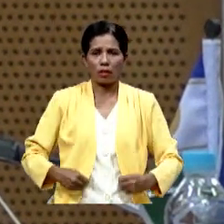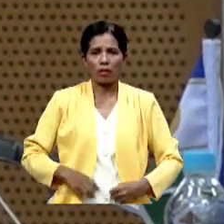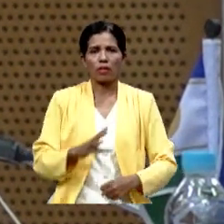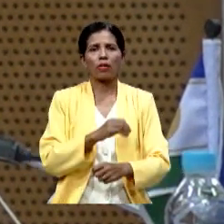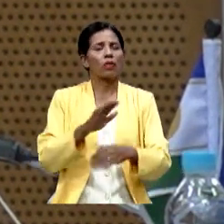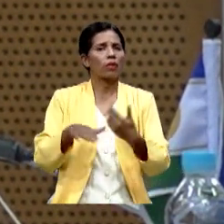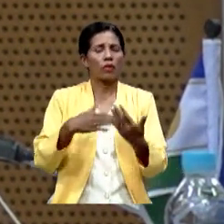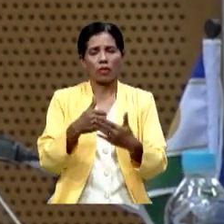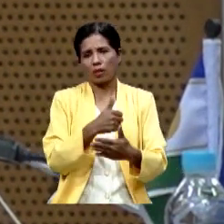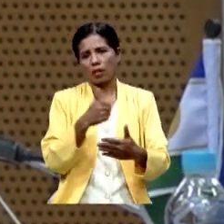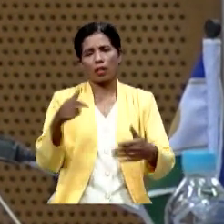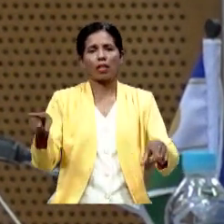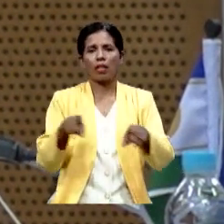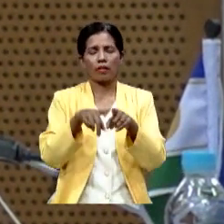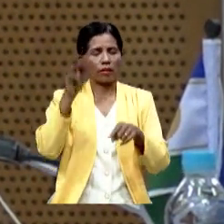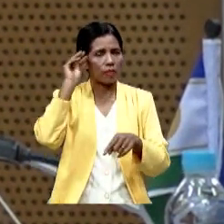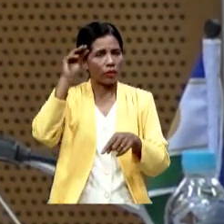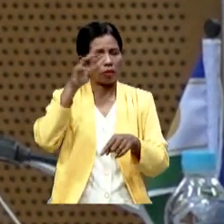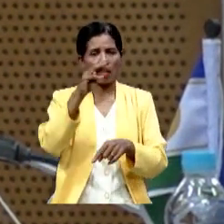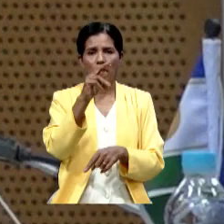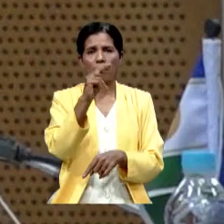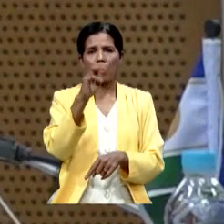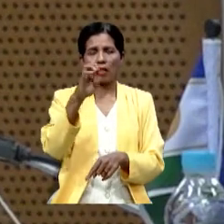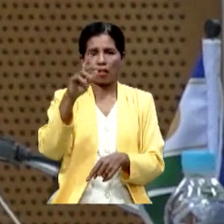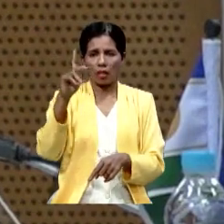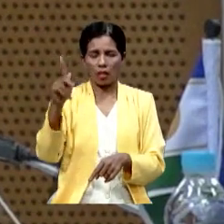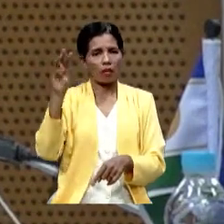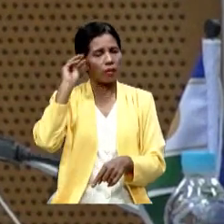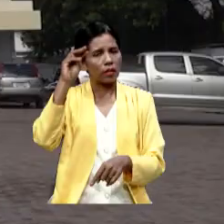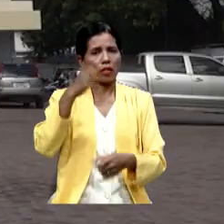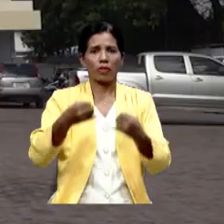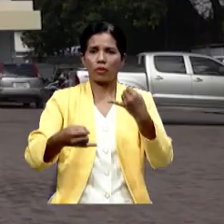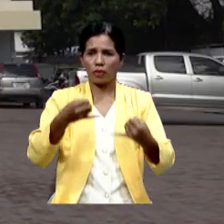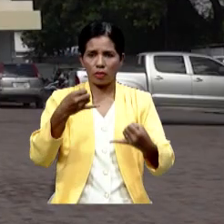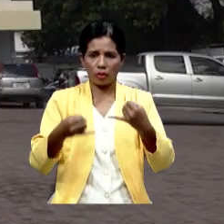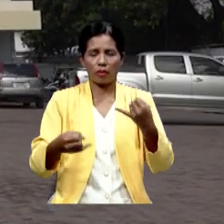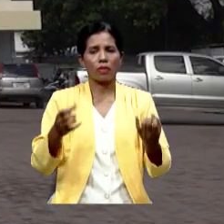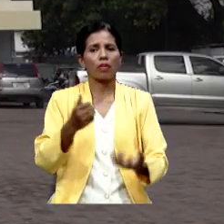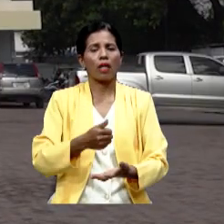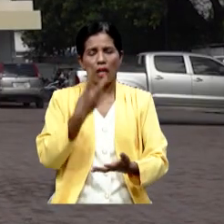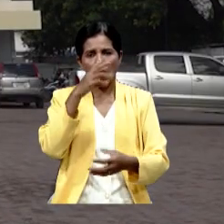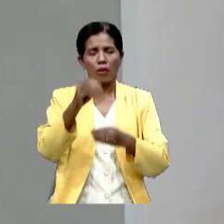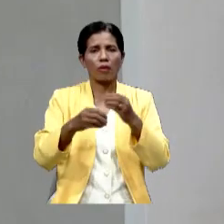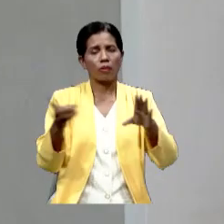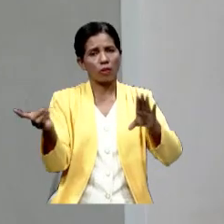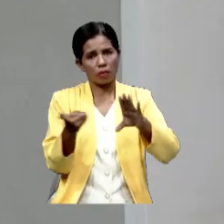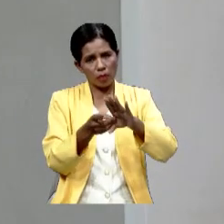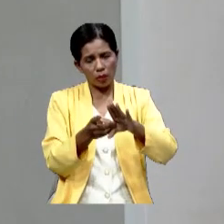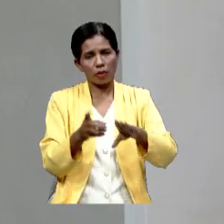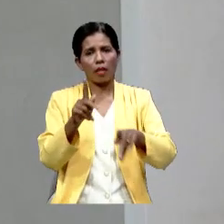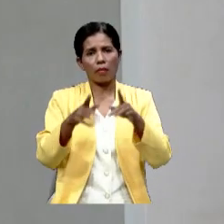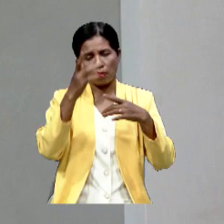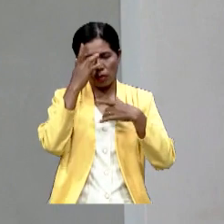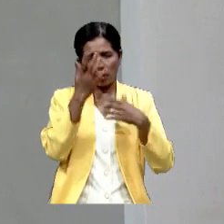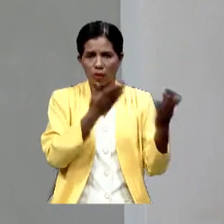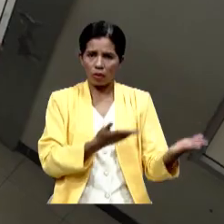relevante Siracelo, Hanessa Ministério Negócio Estrangeiro, no Ministério da Justiça, onde trata documentos paciente Nian, onde bele